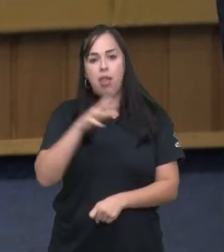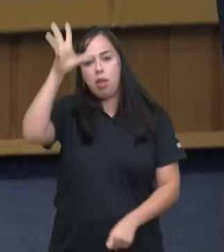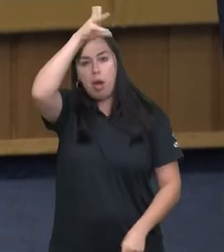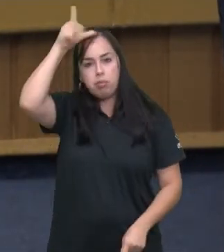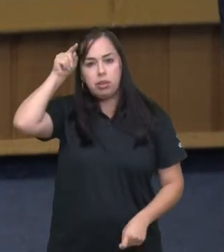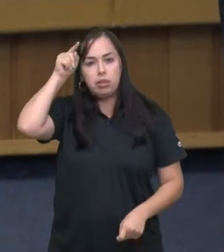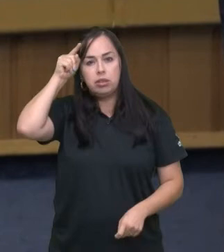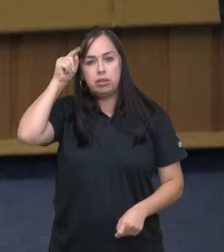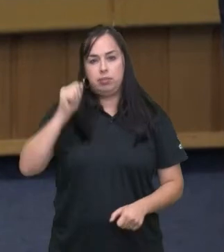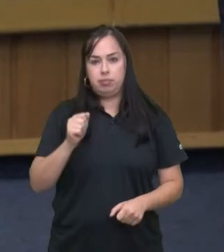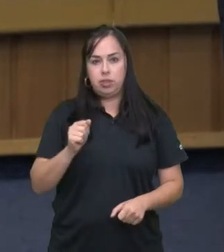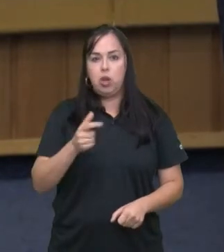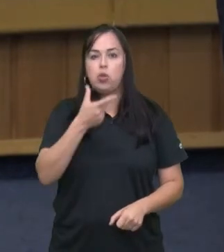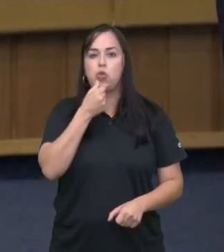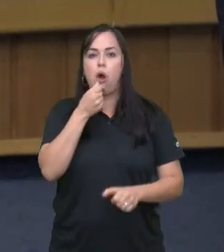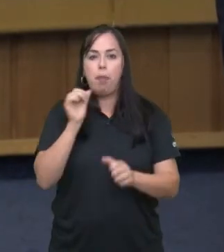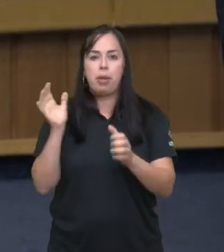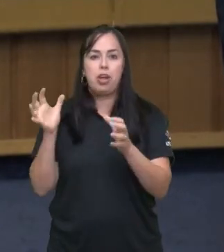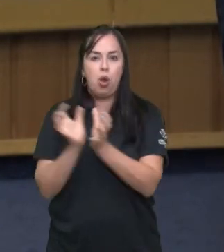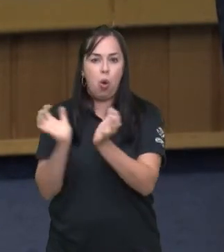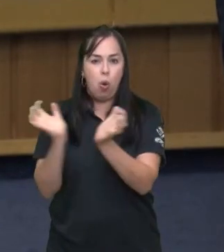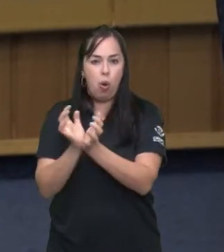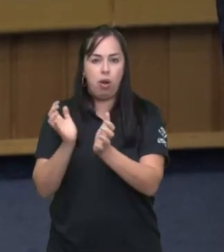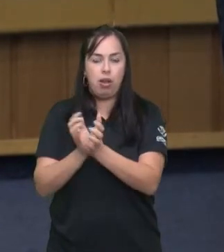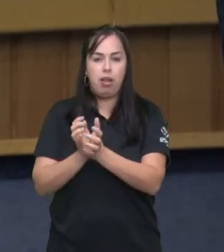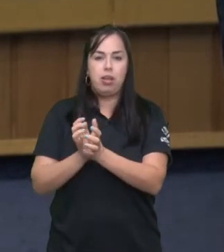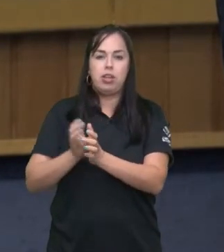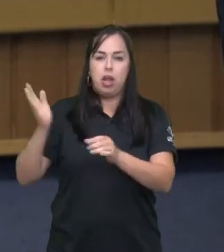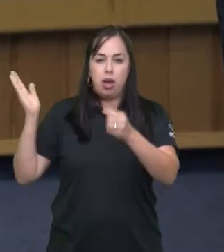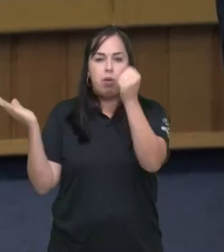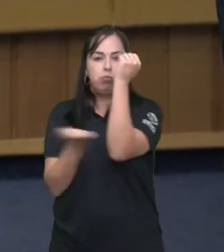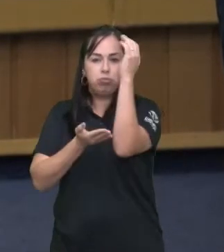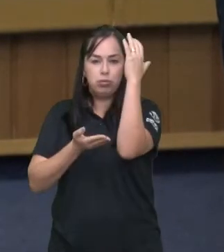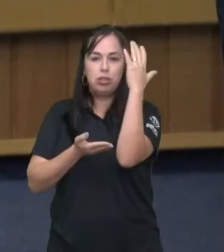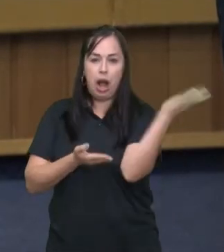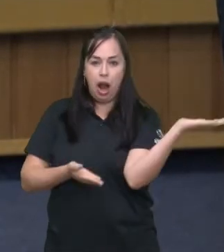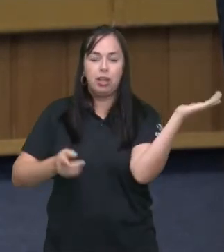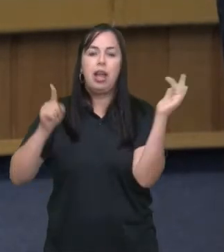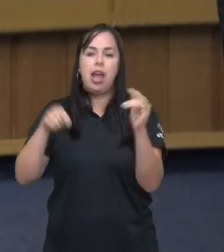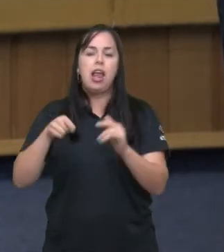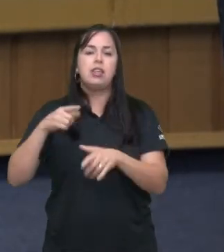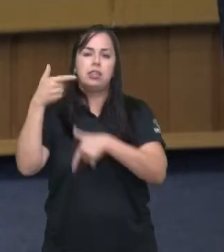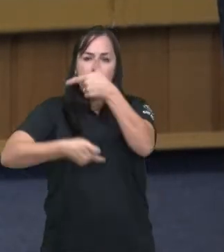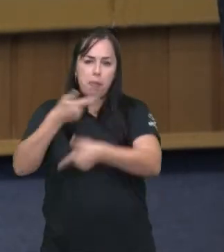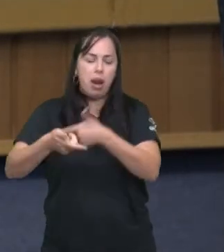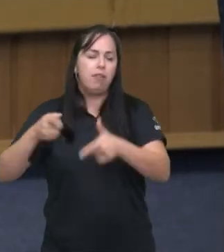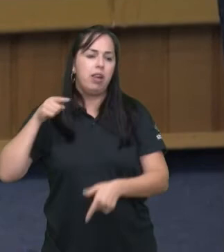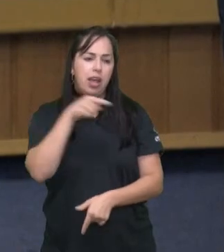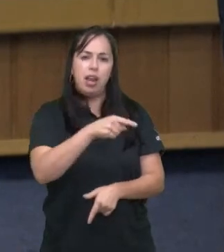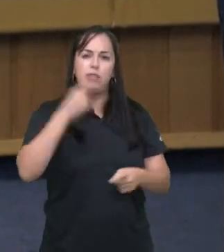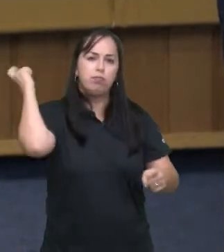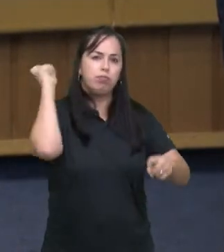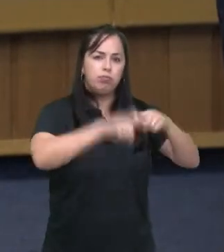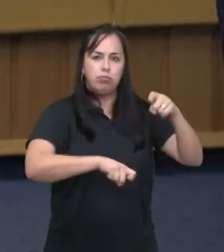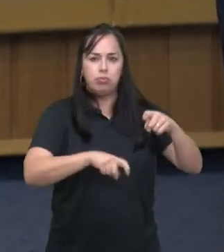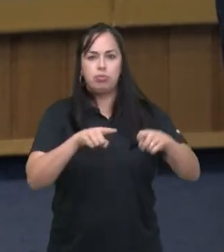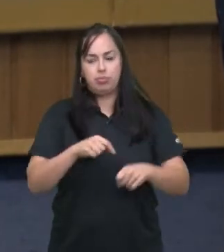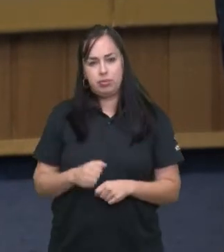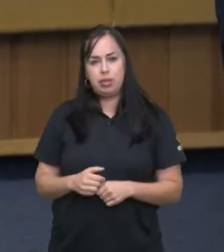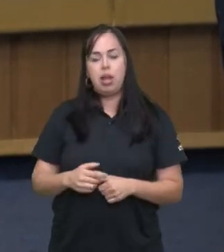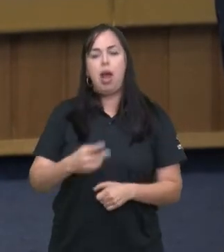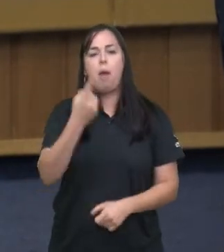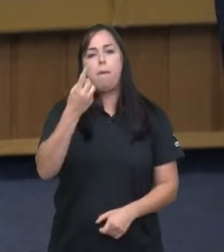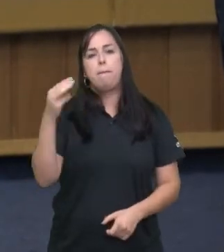pelos garimpeiros, que agora estão deitando e rodando com o aval desse governo dentro do Amazonas. Então, meu